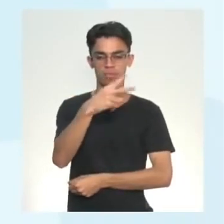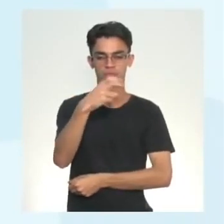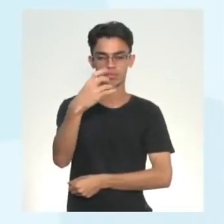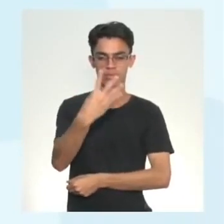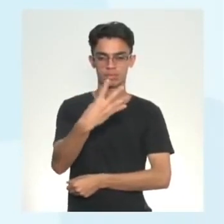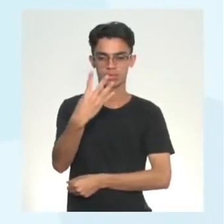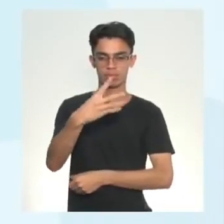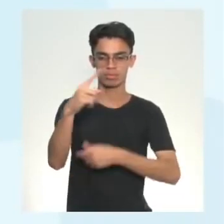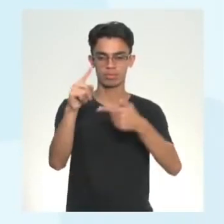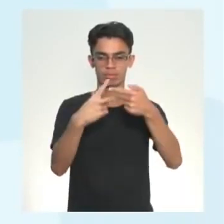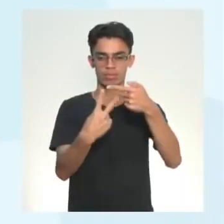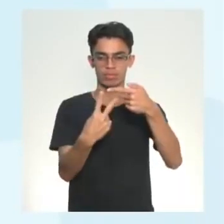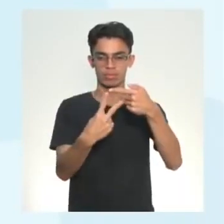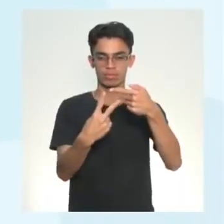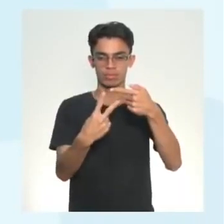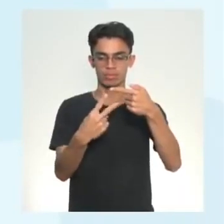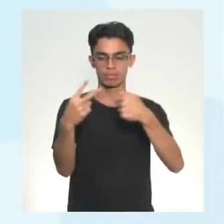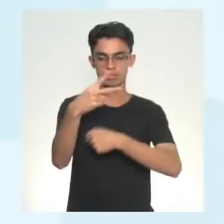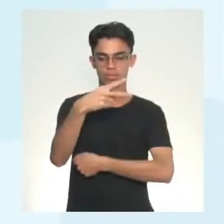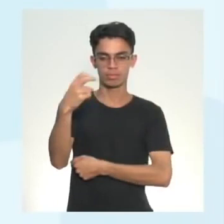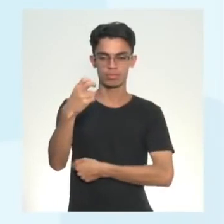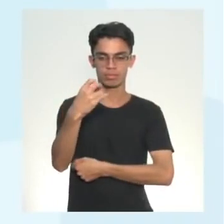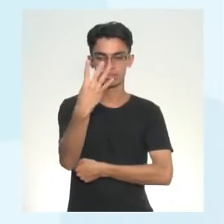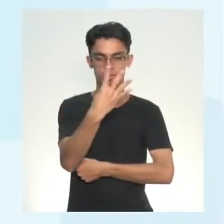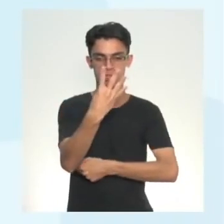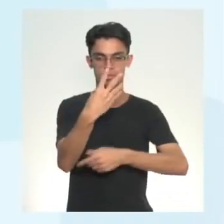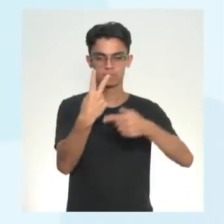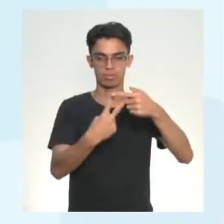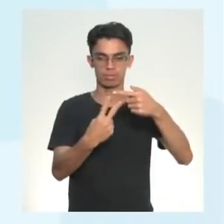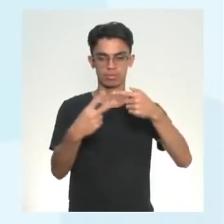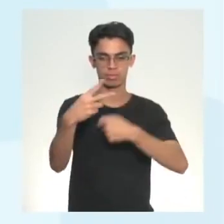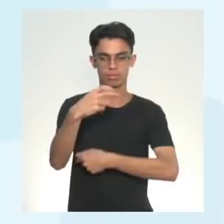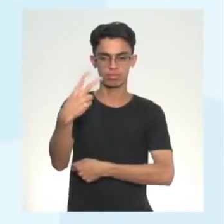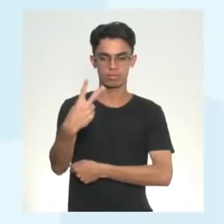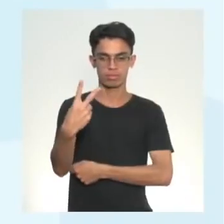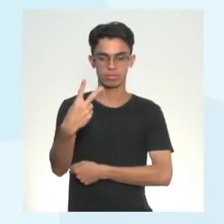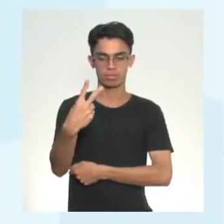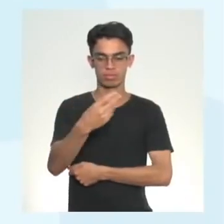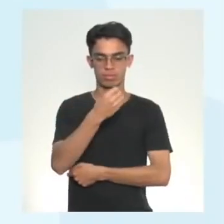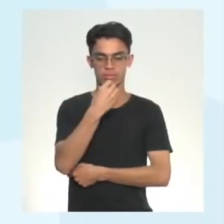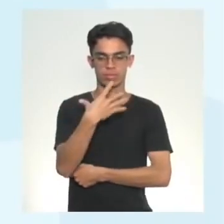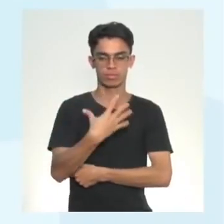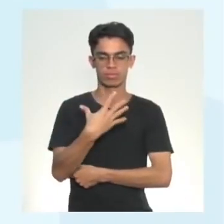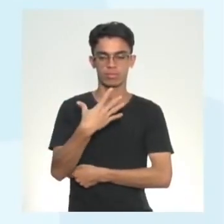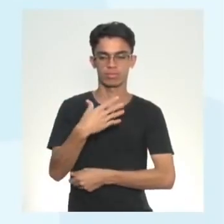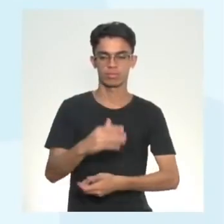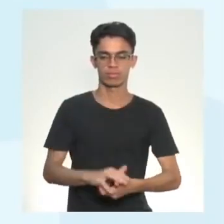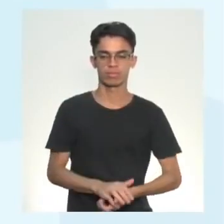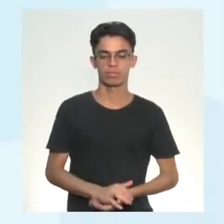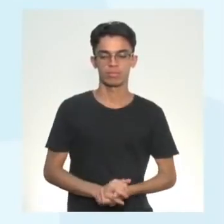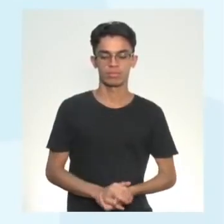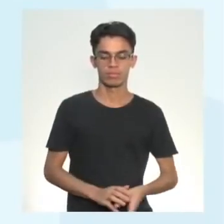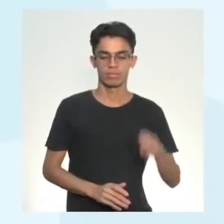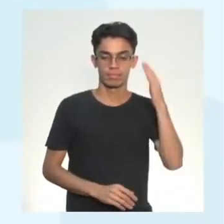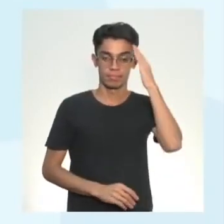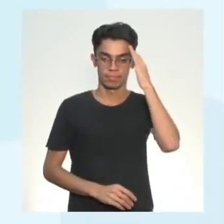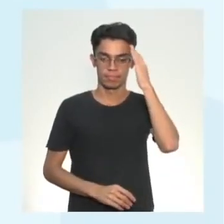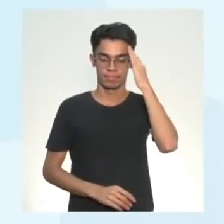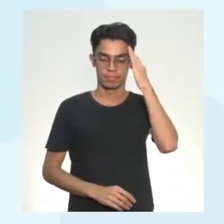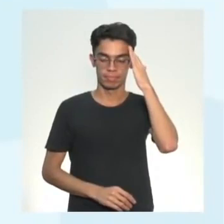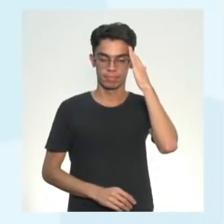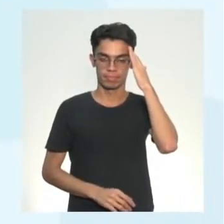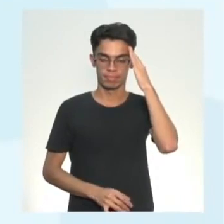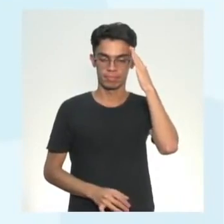4, e divido pelo menor. 4 dividido por 2, 2. Muito bem. Então, eu sei que